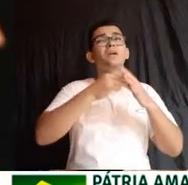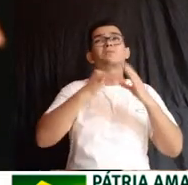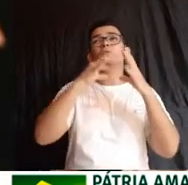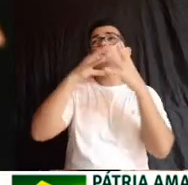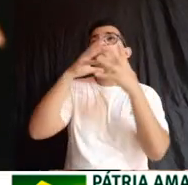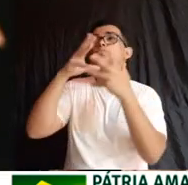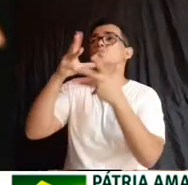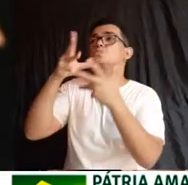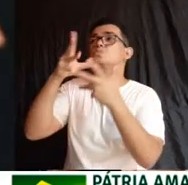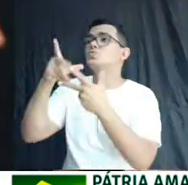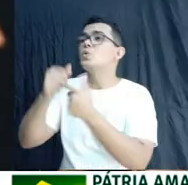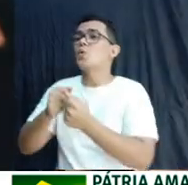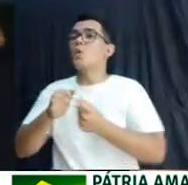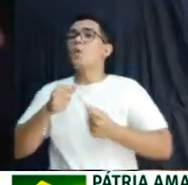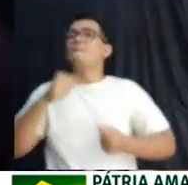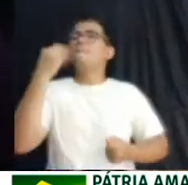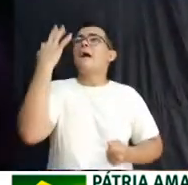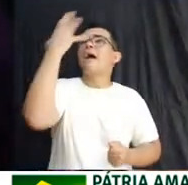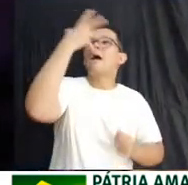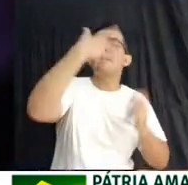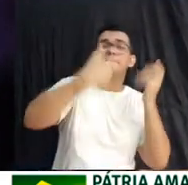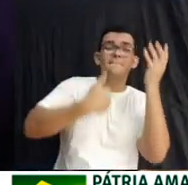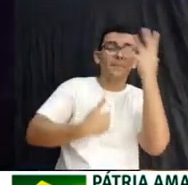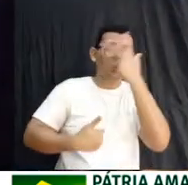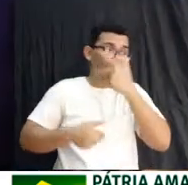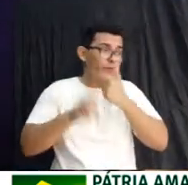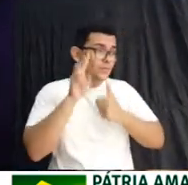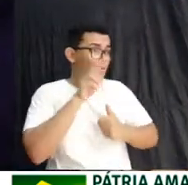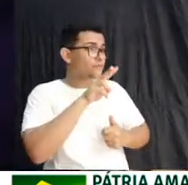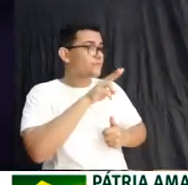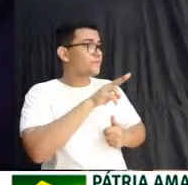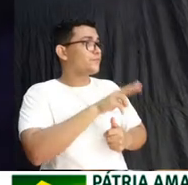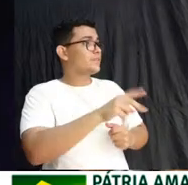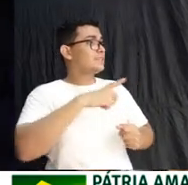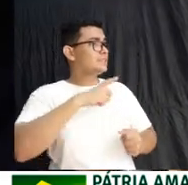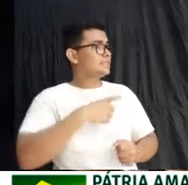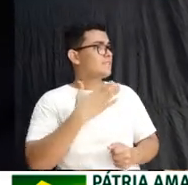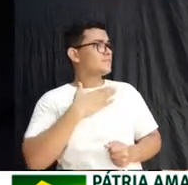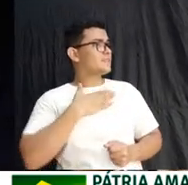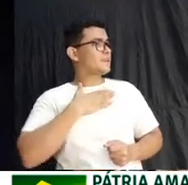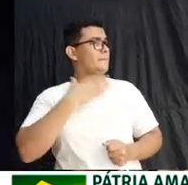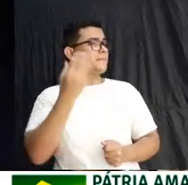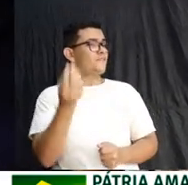a coisa mais bonita que me aconteceu.